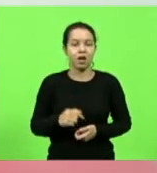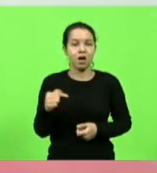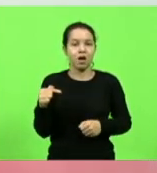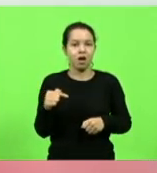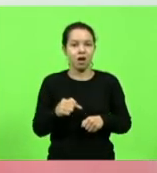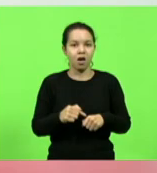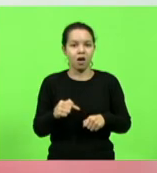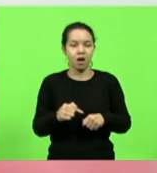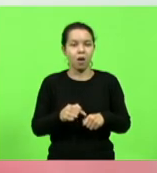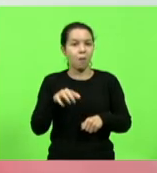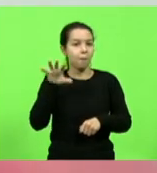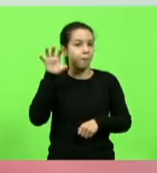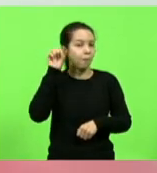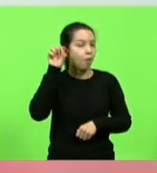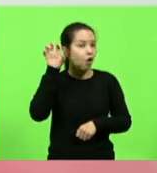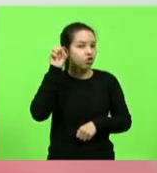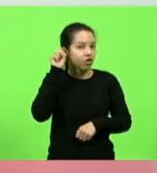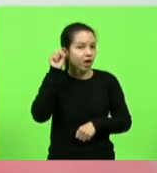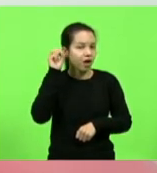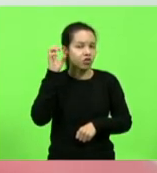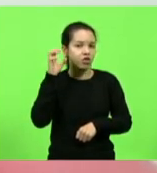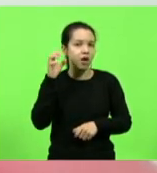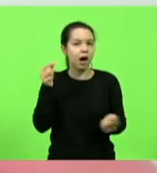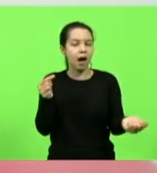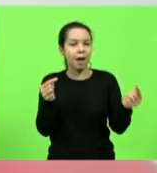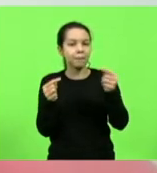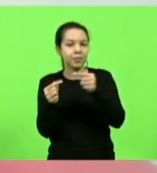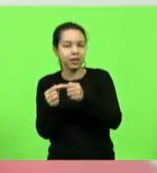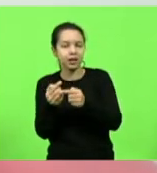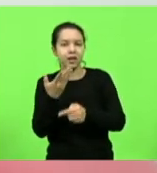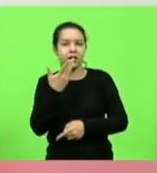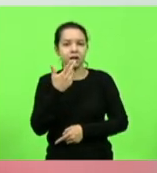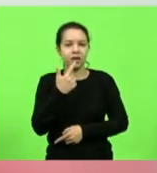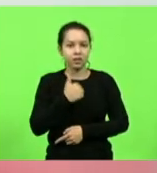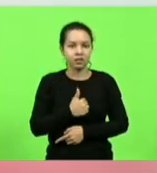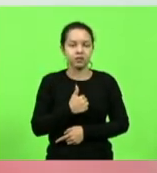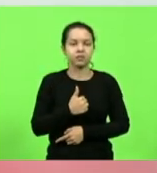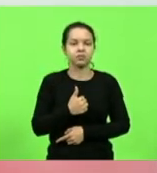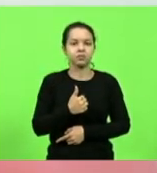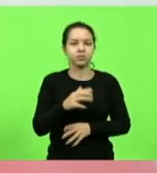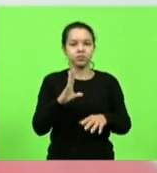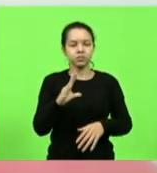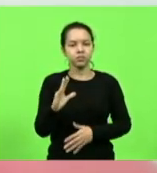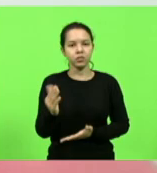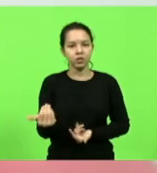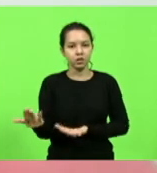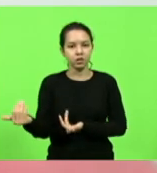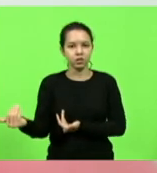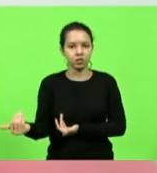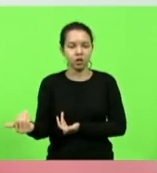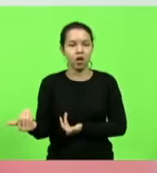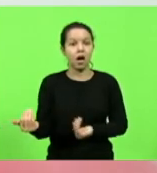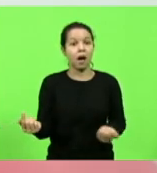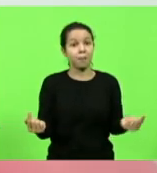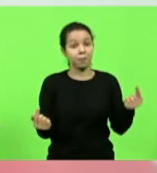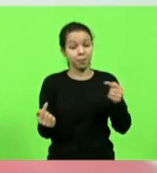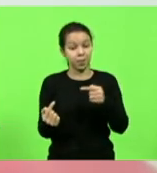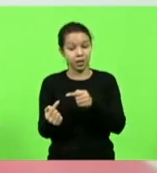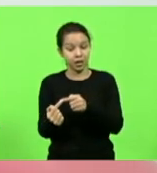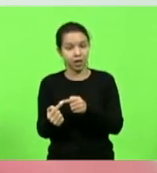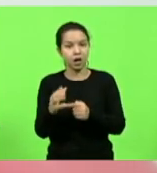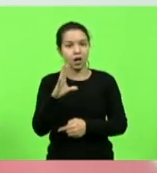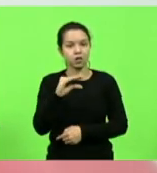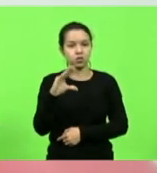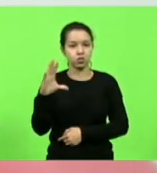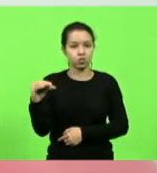ou adolescentes. Como eu cito aqui, presidente, é feito por adultos e para adultos, falando da